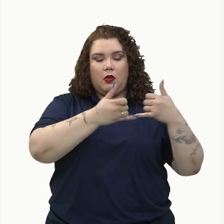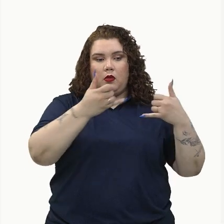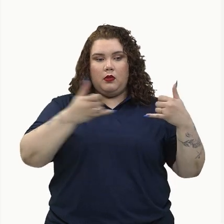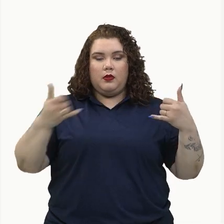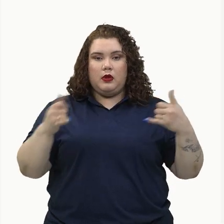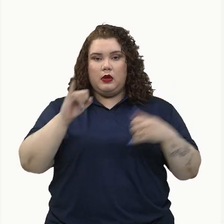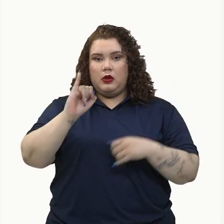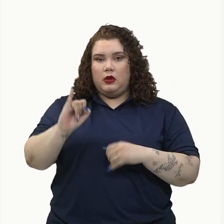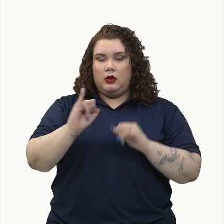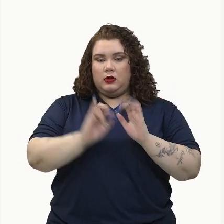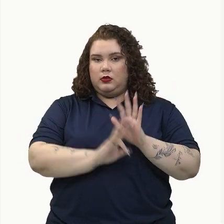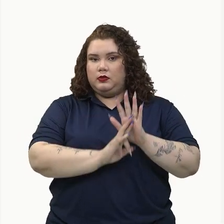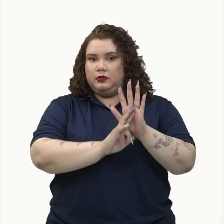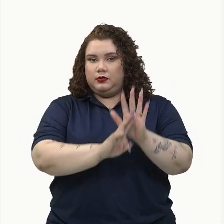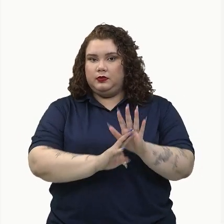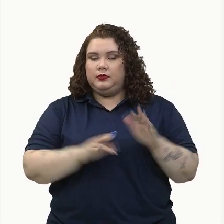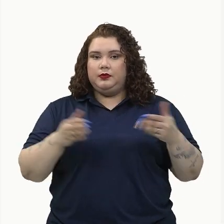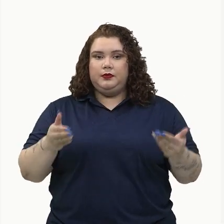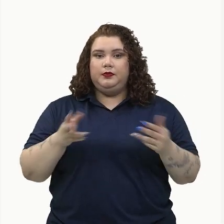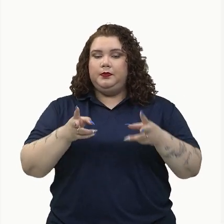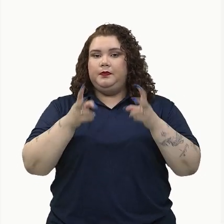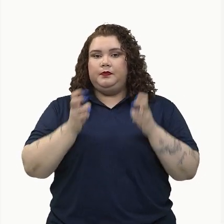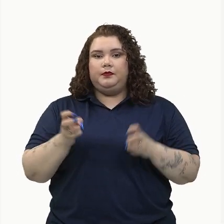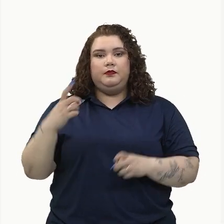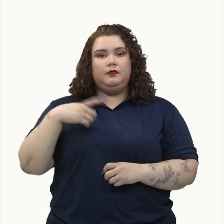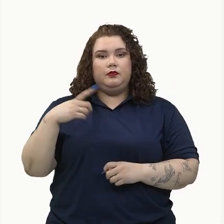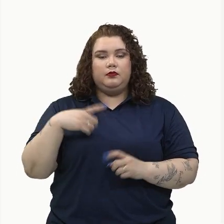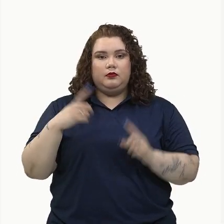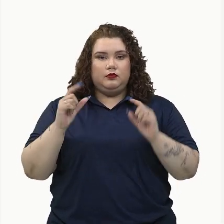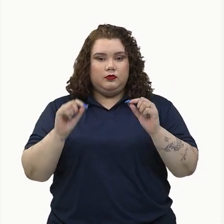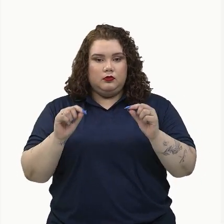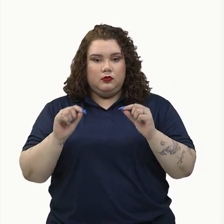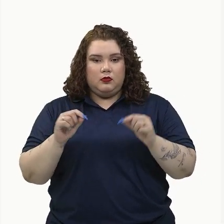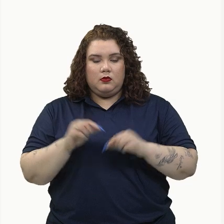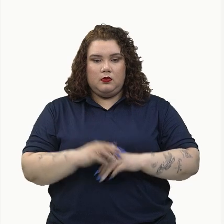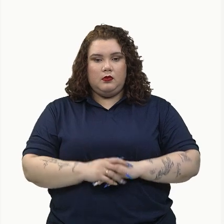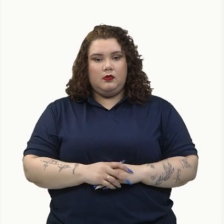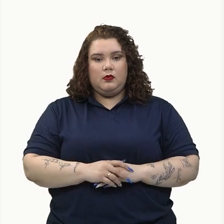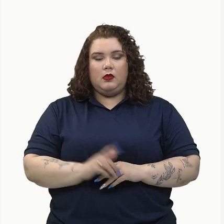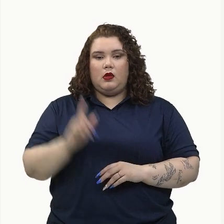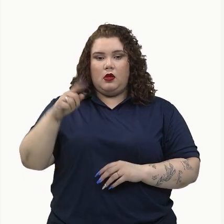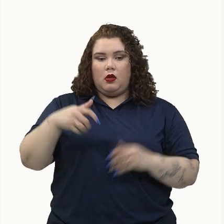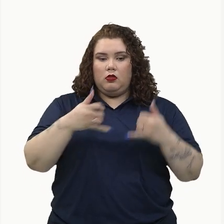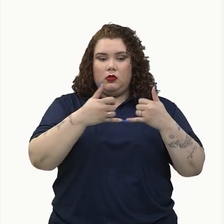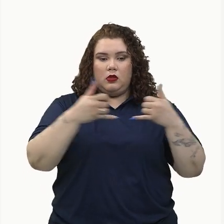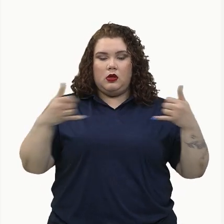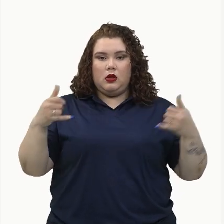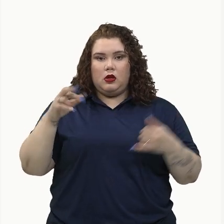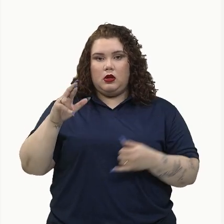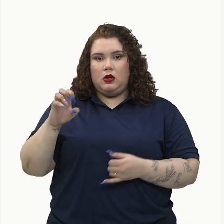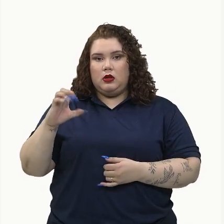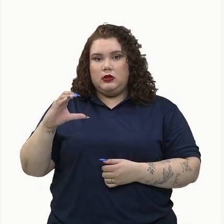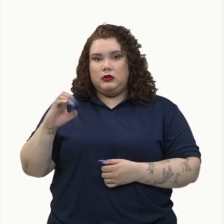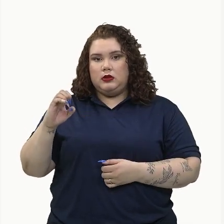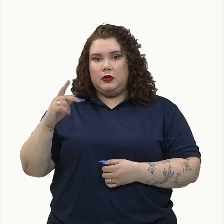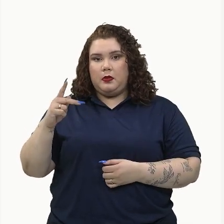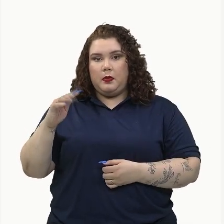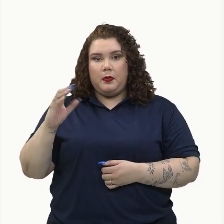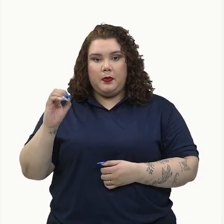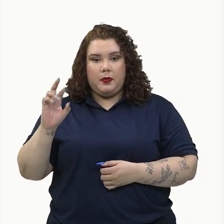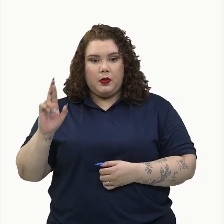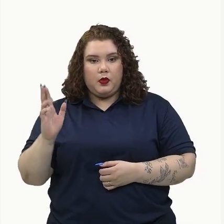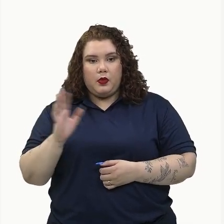Percebam aí que, neste caso, você tem o receptor real. Aí,